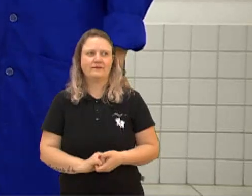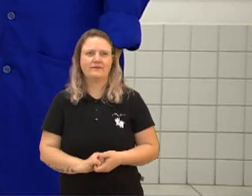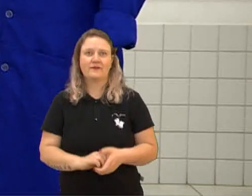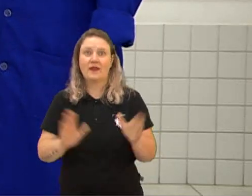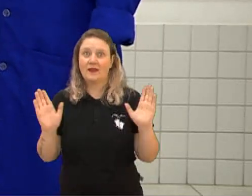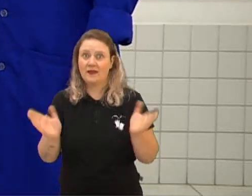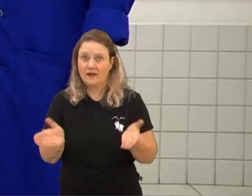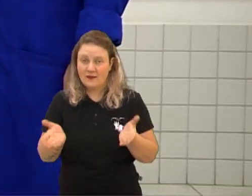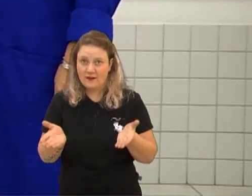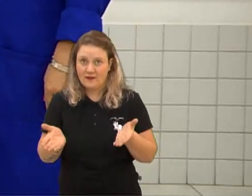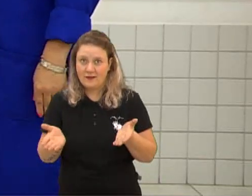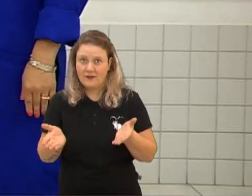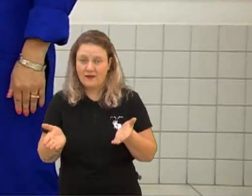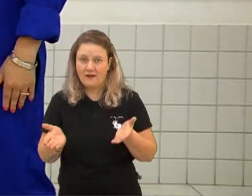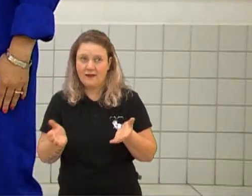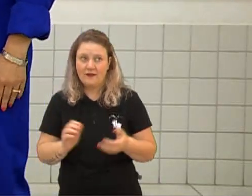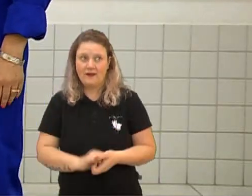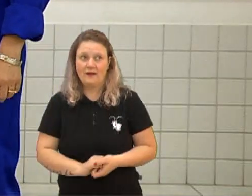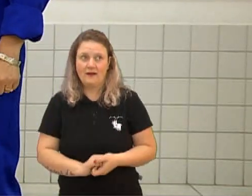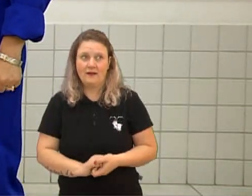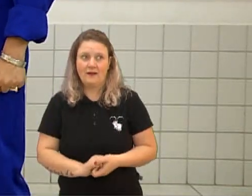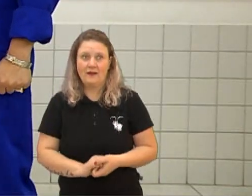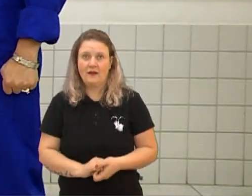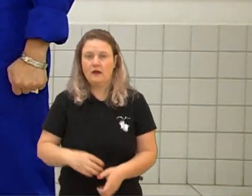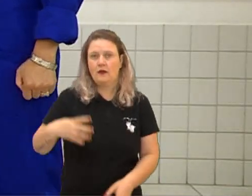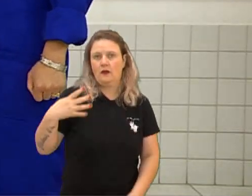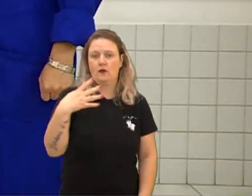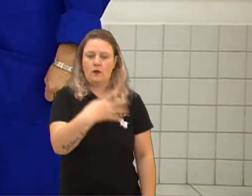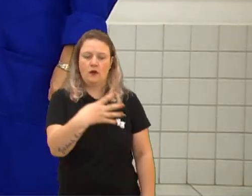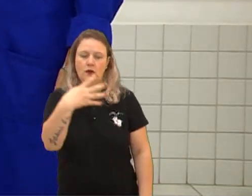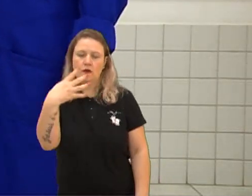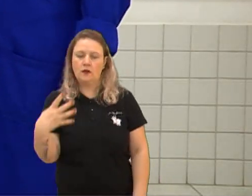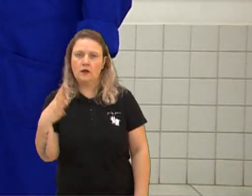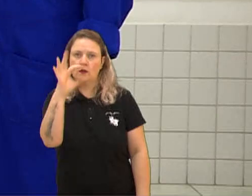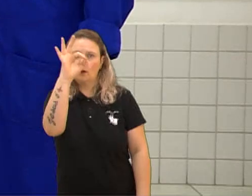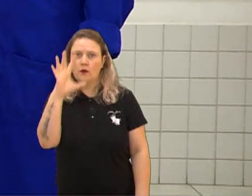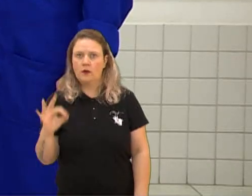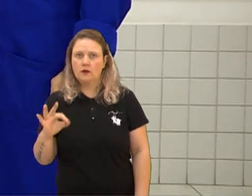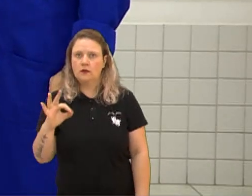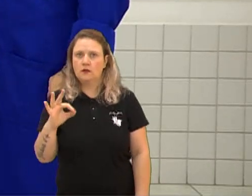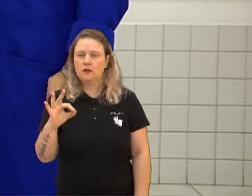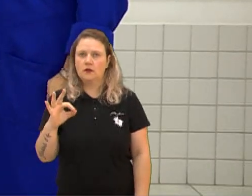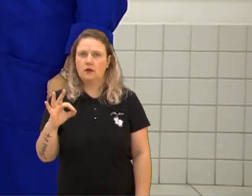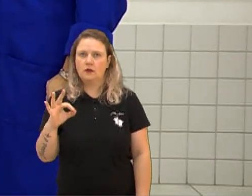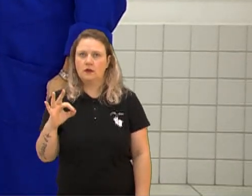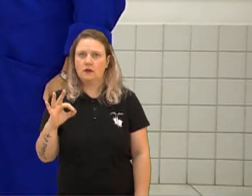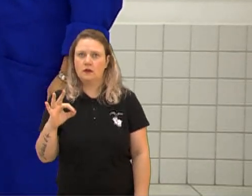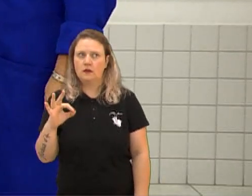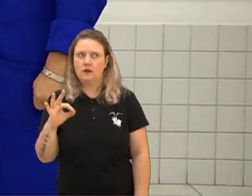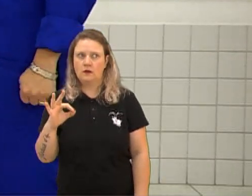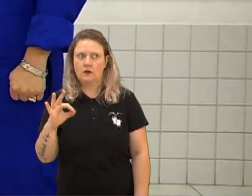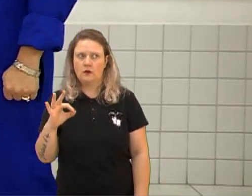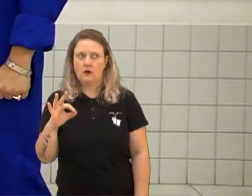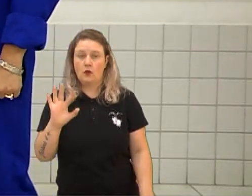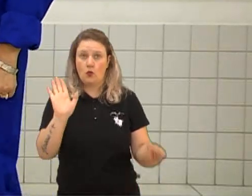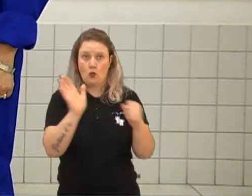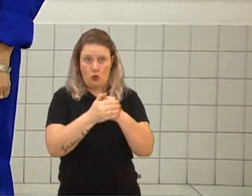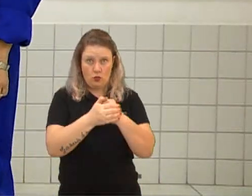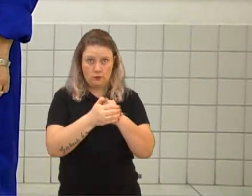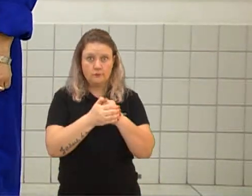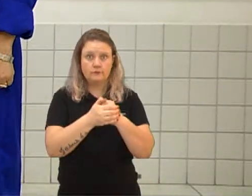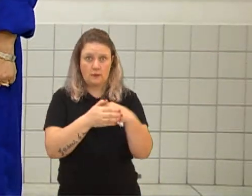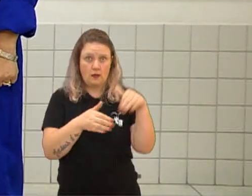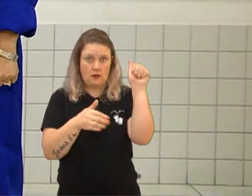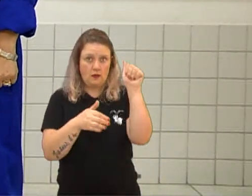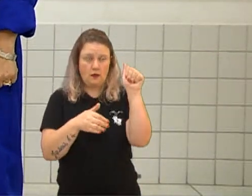E aí, acertou quem assinalou? 44% disseram que oculto. oculto e